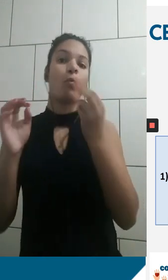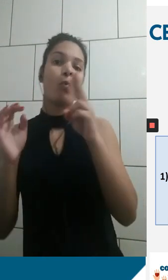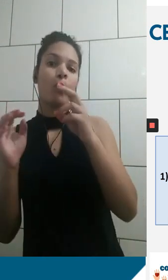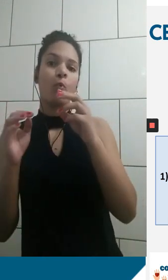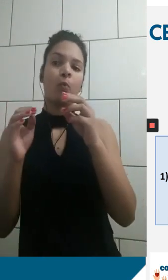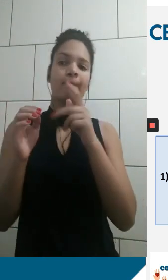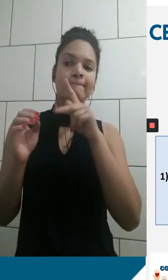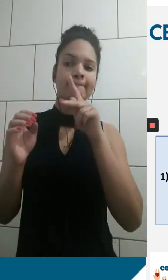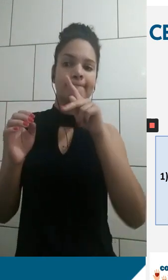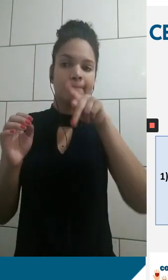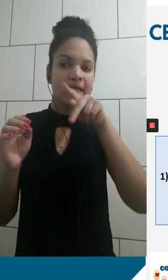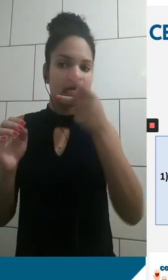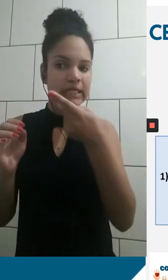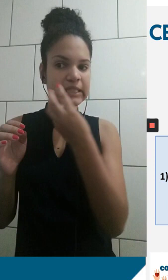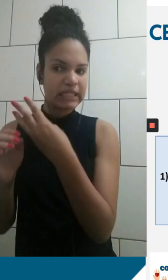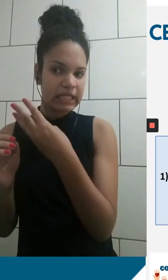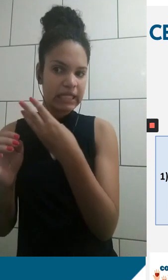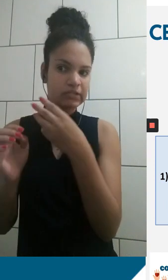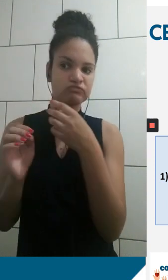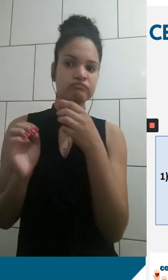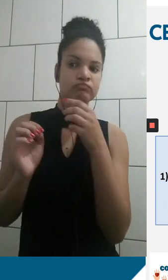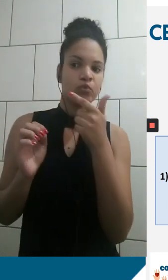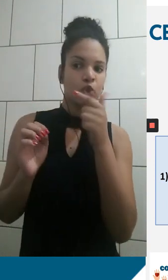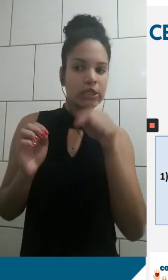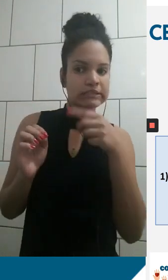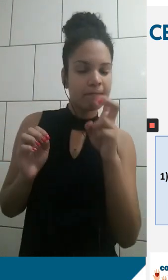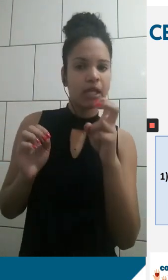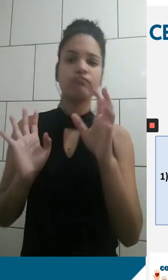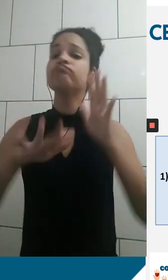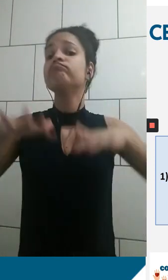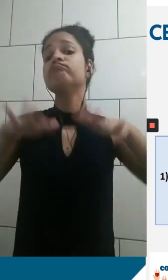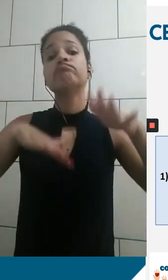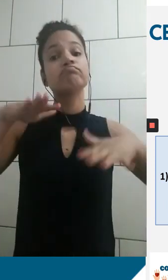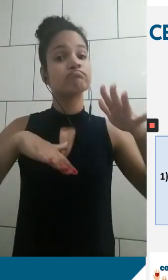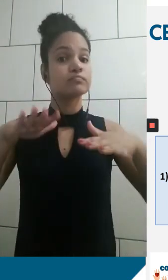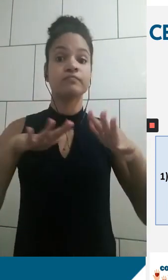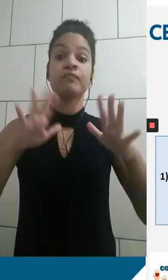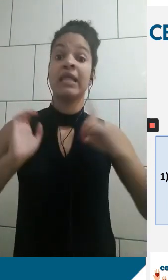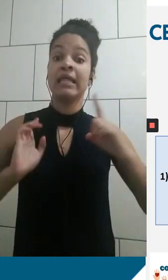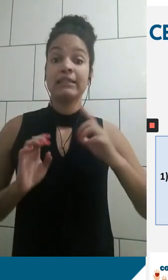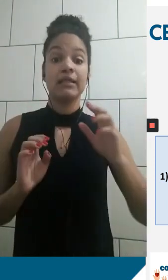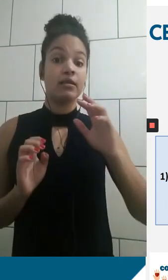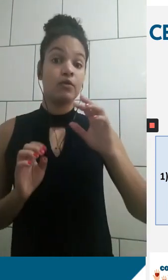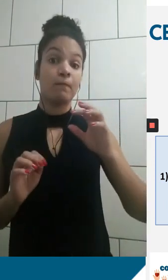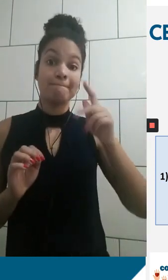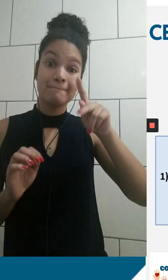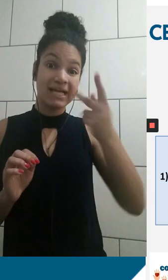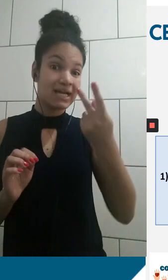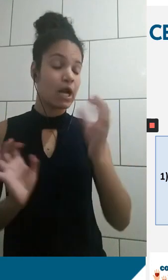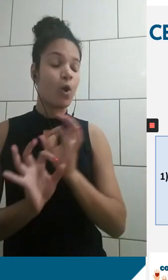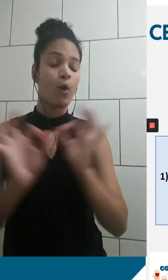as enzimas, dependendo da enzima, ela vai ter um pH ótimo de atuação, uma temperatura ótima, né, mais eficiente